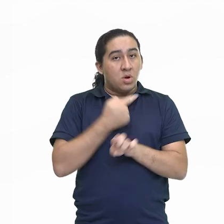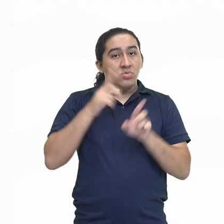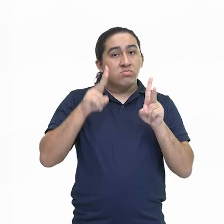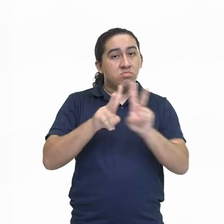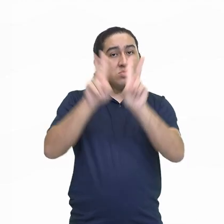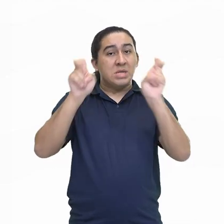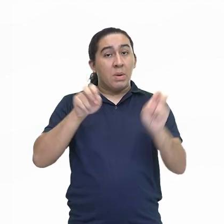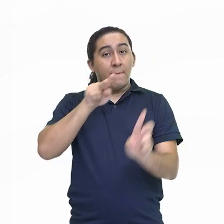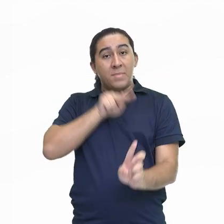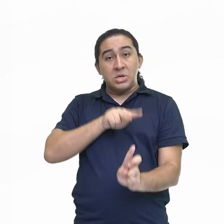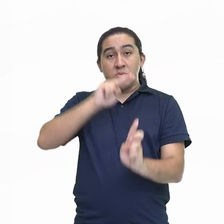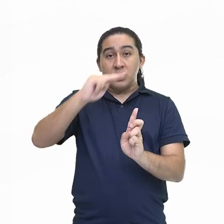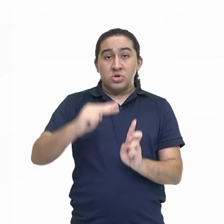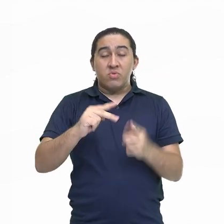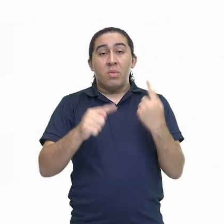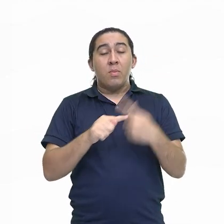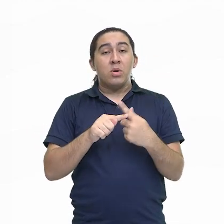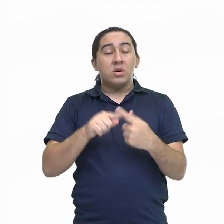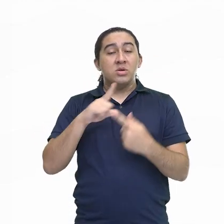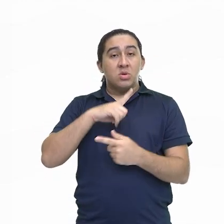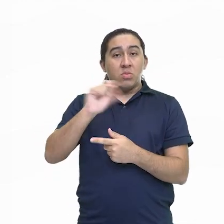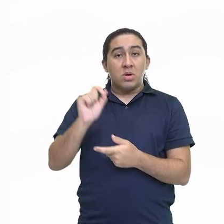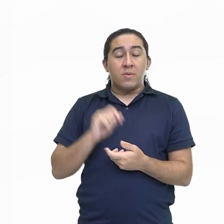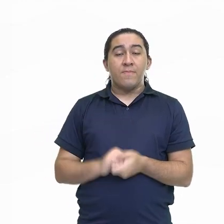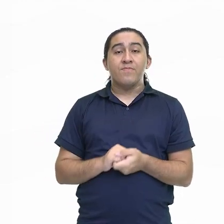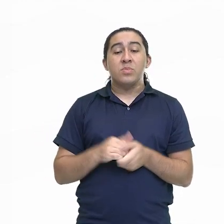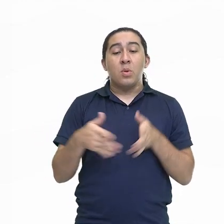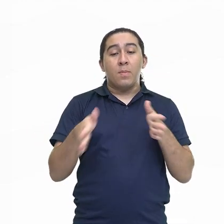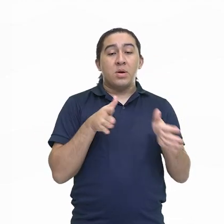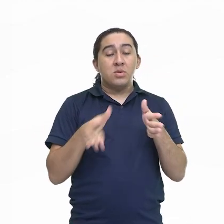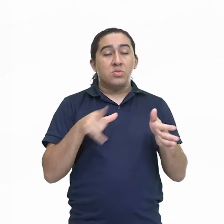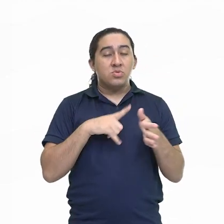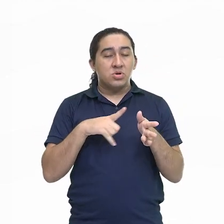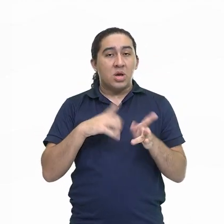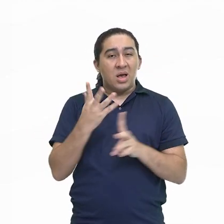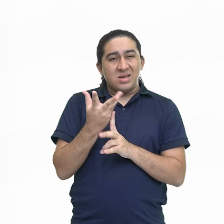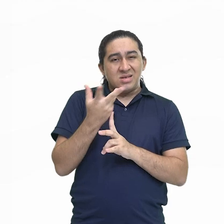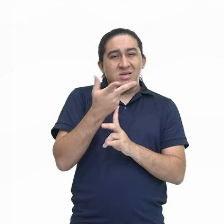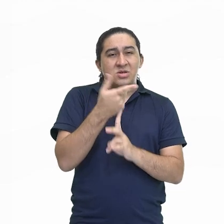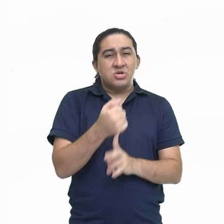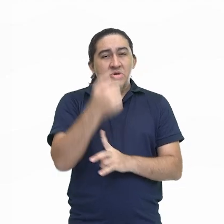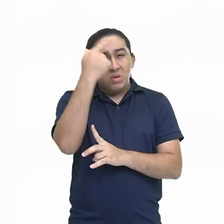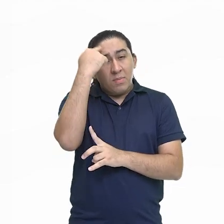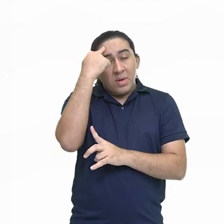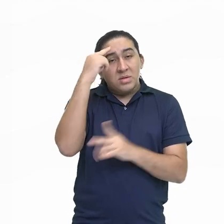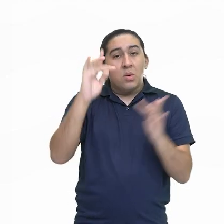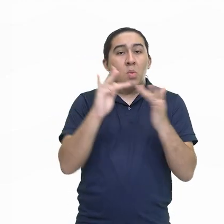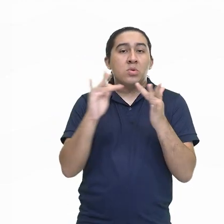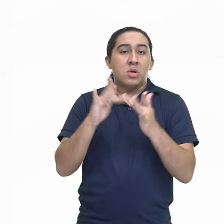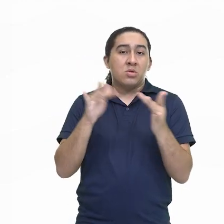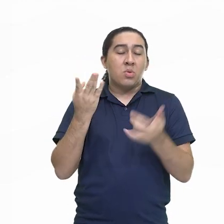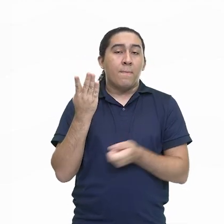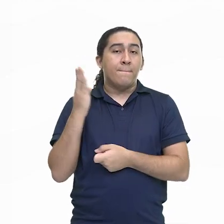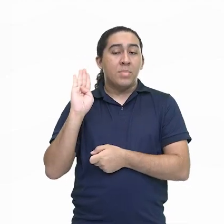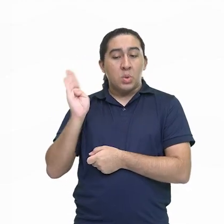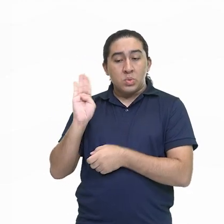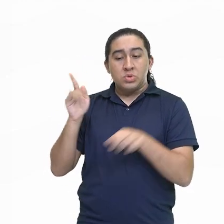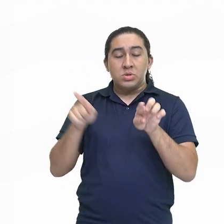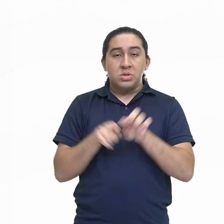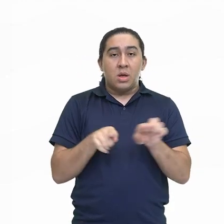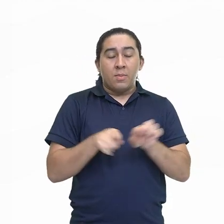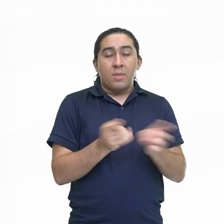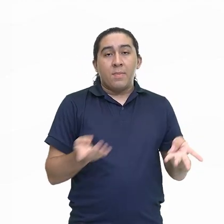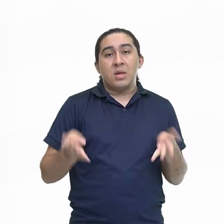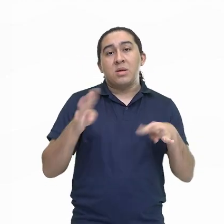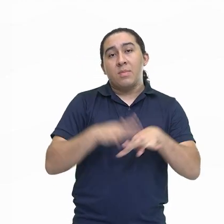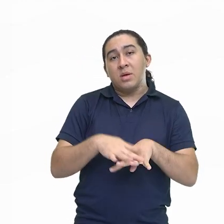Renascimento, os artistas eles vão criar essa conversação com a matemática, com a biologia, certo? Ou seja,